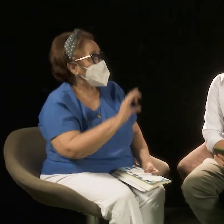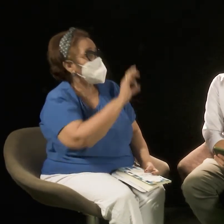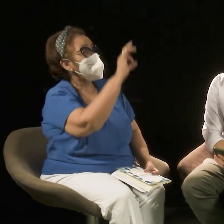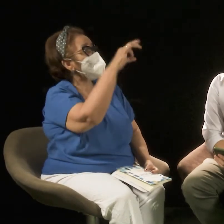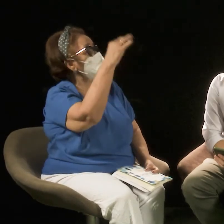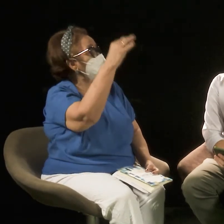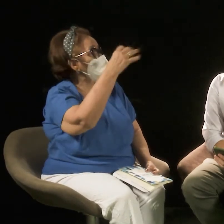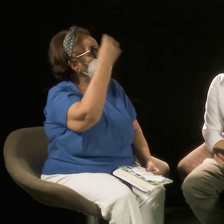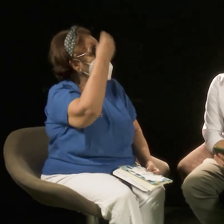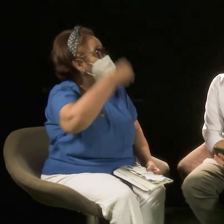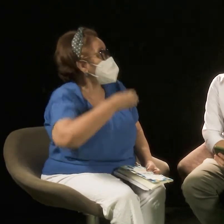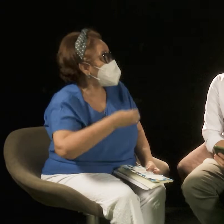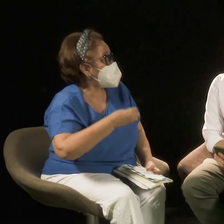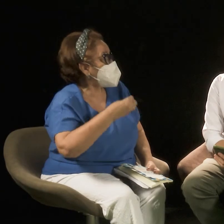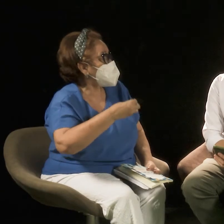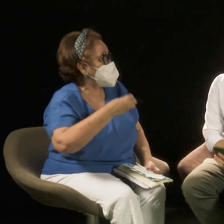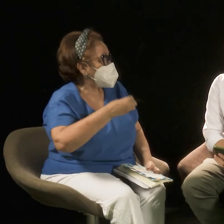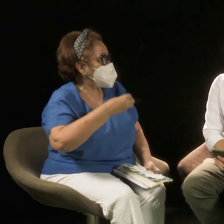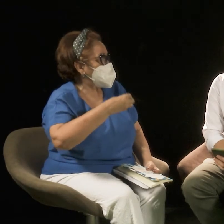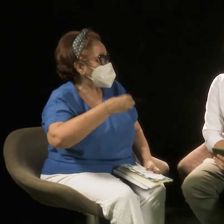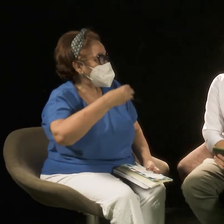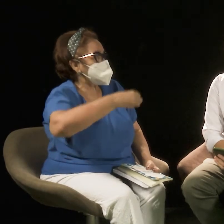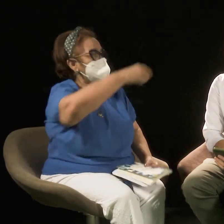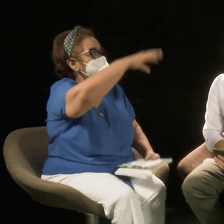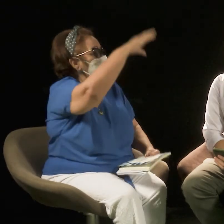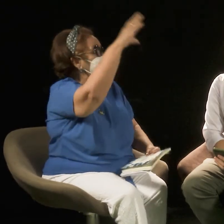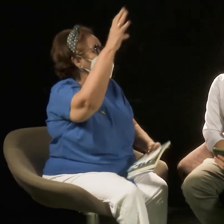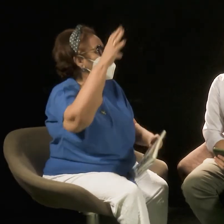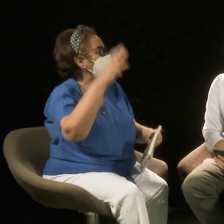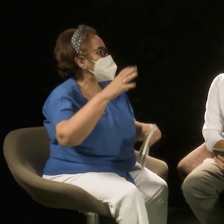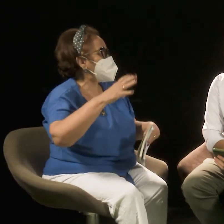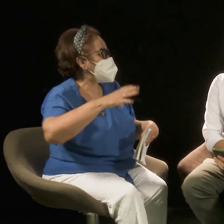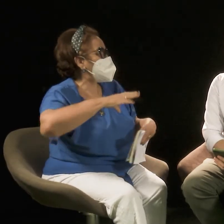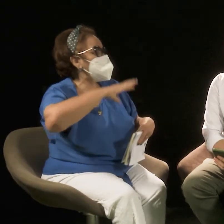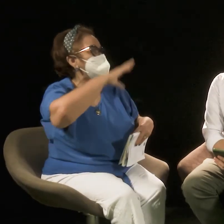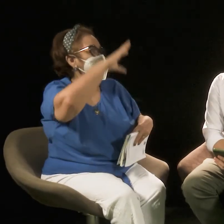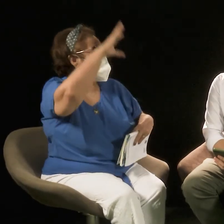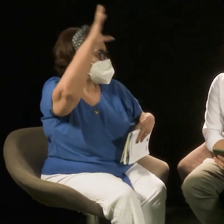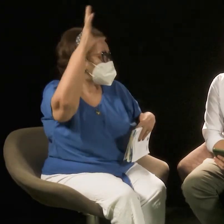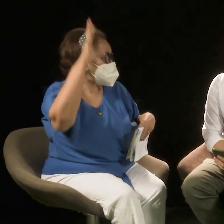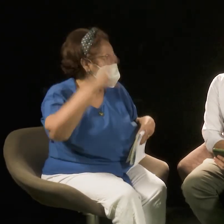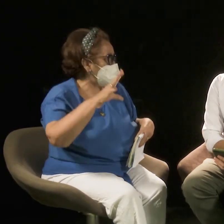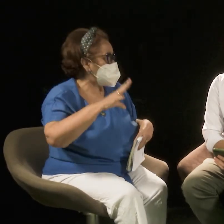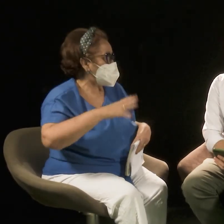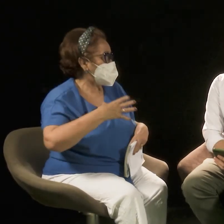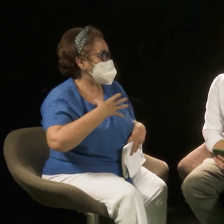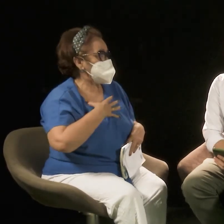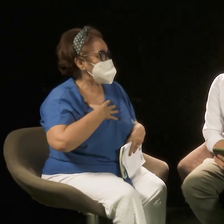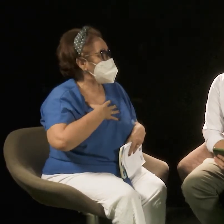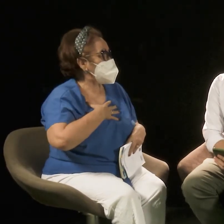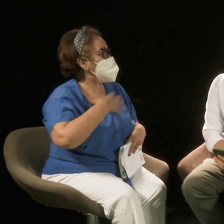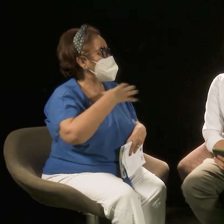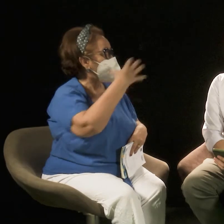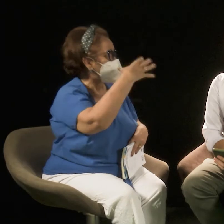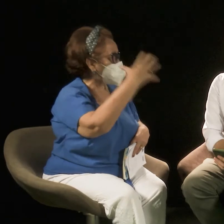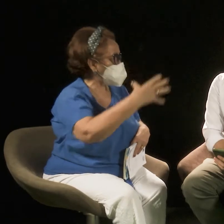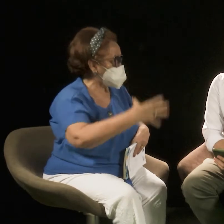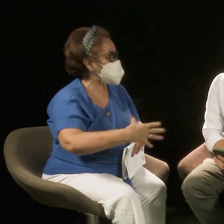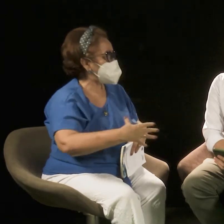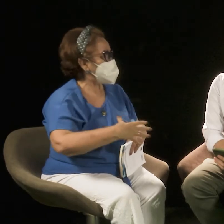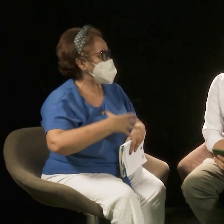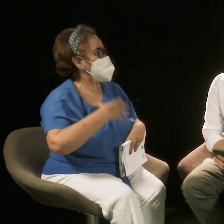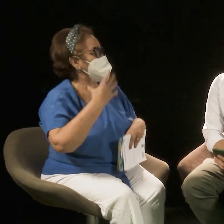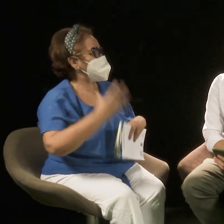família, e os pais tirando foto com as crianças lá naquele painel. Era como se aquele painel fosse assim, olha, eu